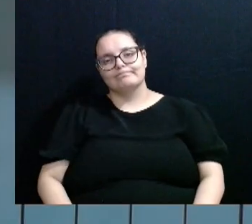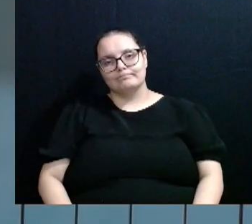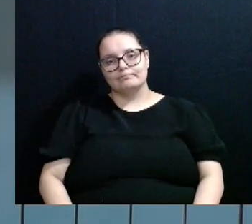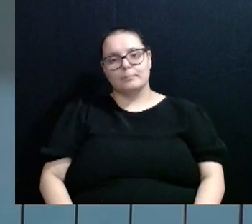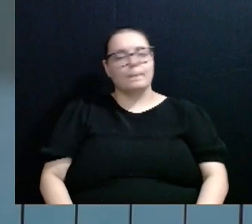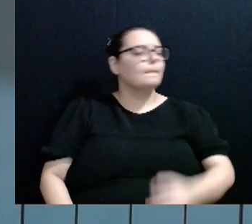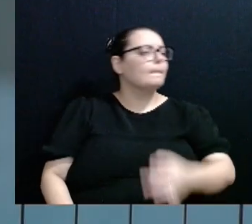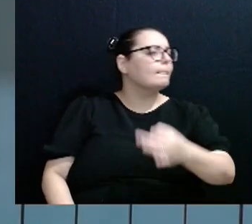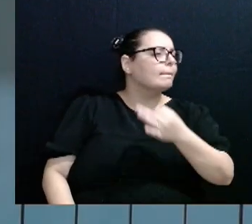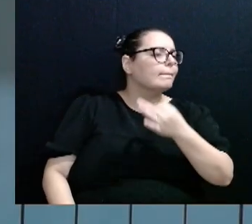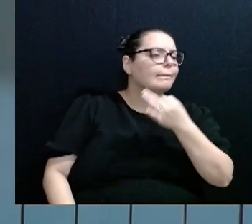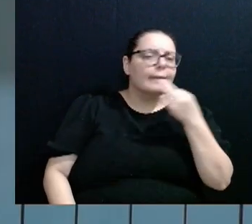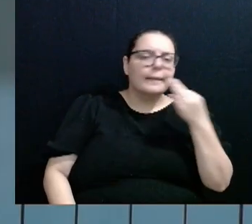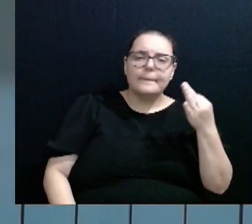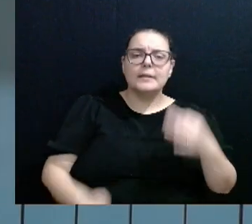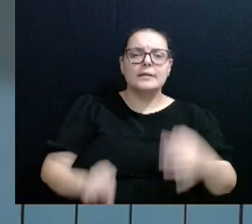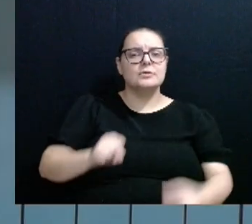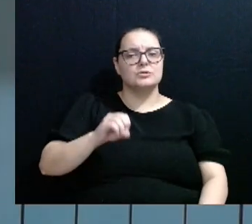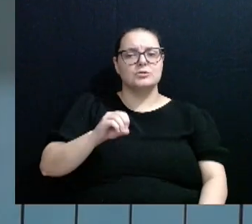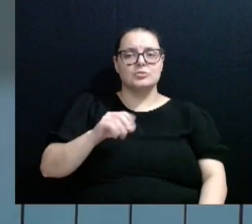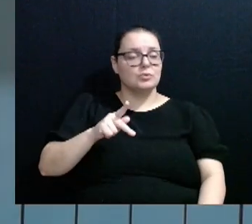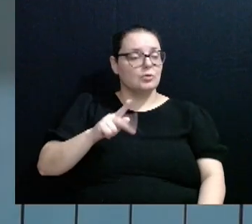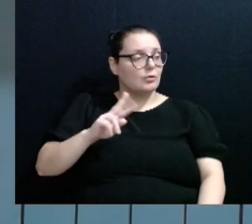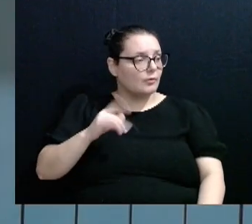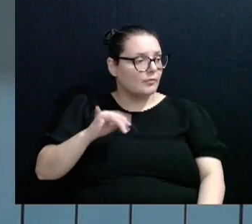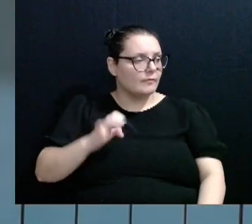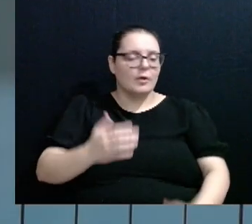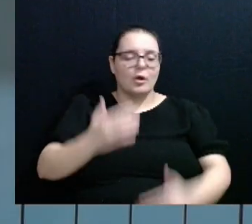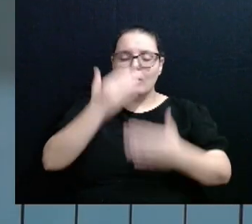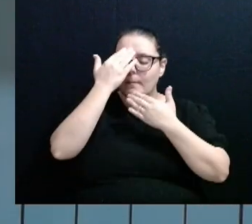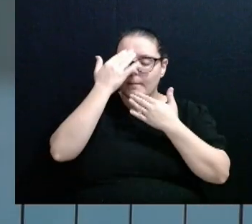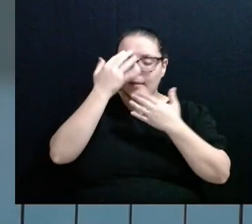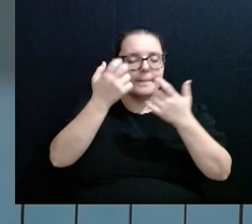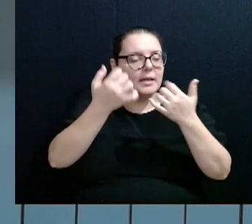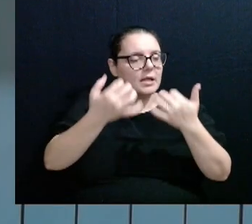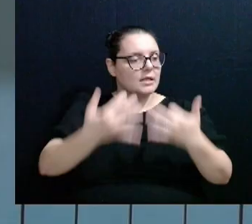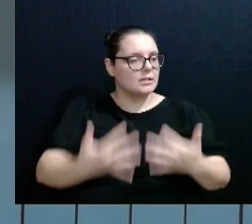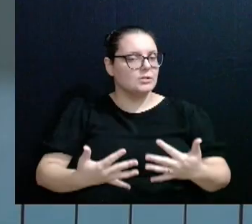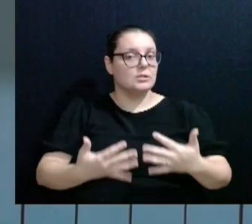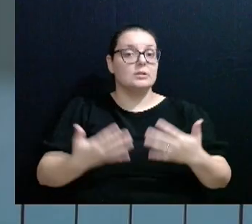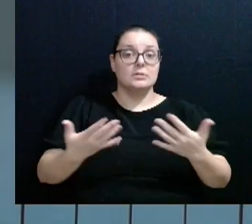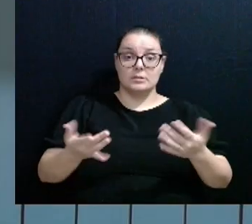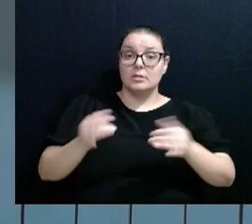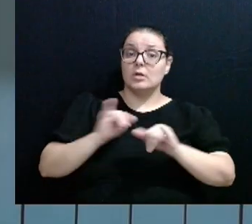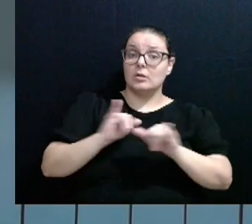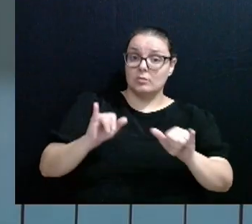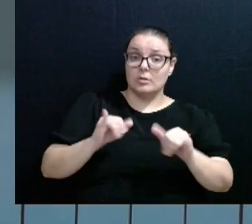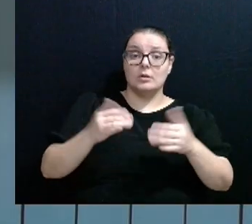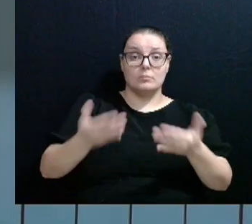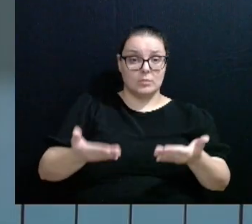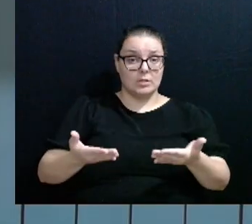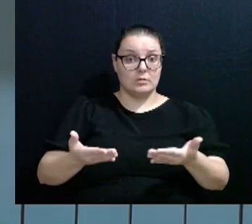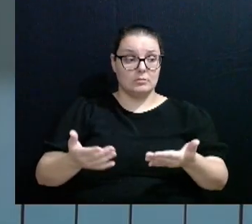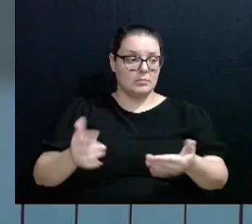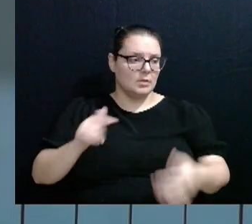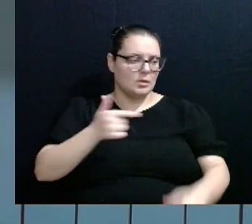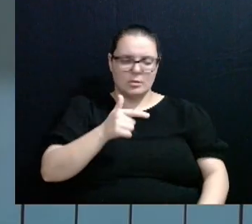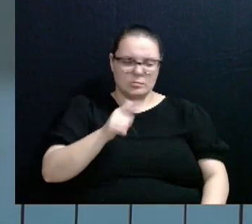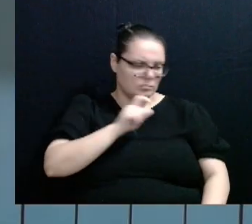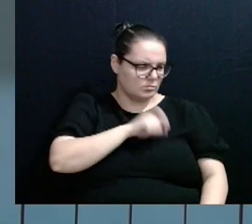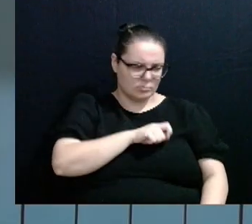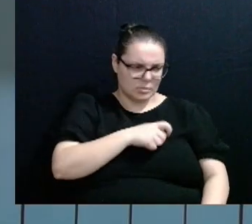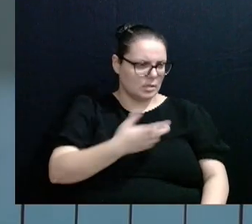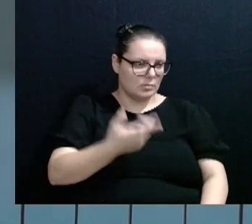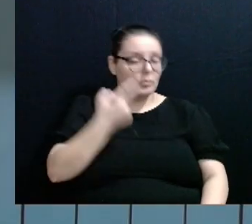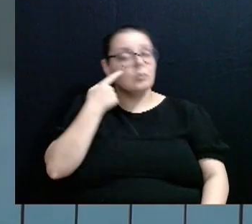Perfeita, Sophie, muito obrigada, viu, pelos esclarecimentos. Então, a mensagem que fica aqui, não tem um vilão, né? O ideal